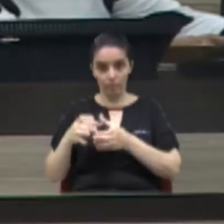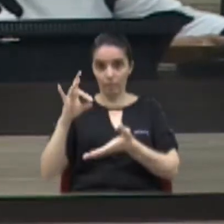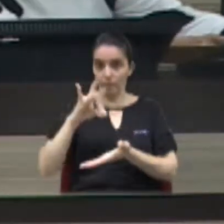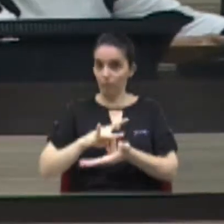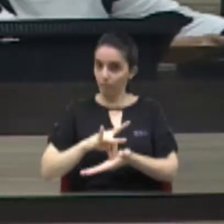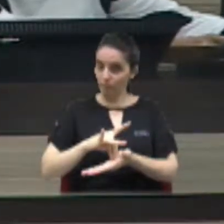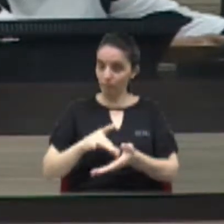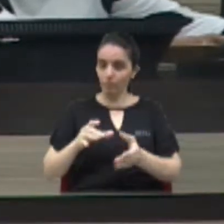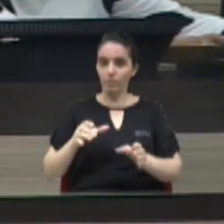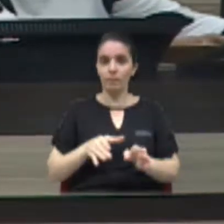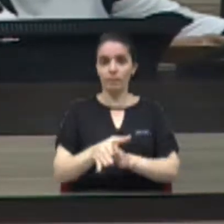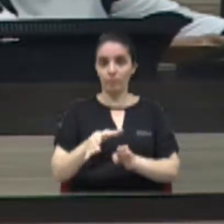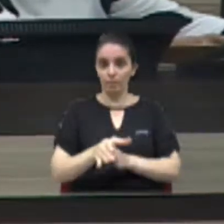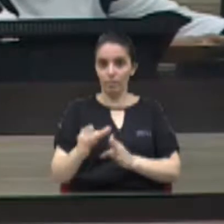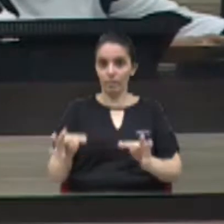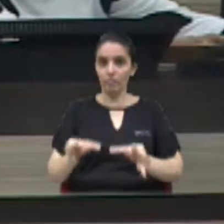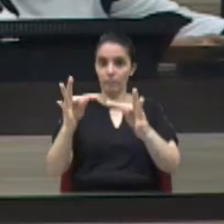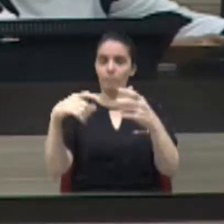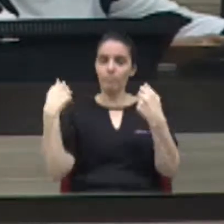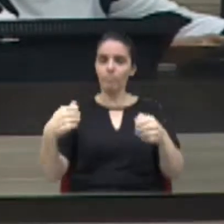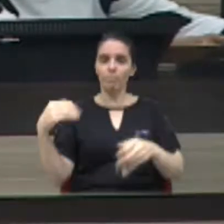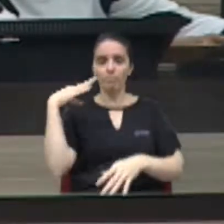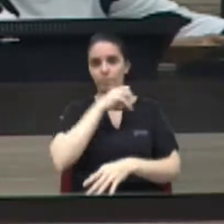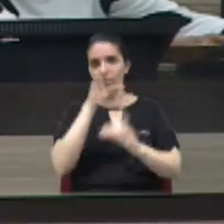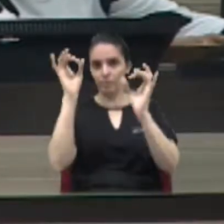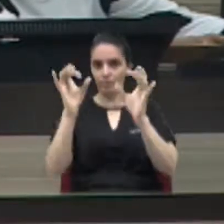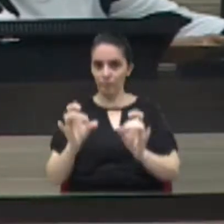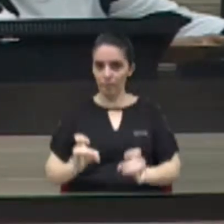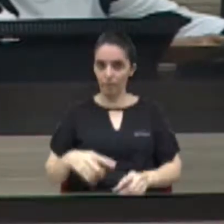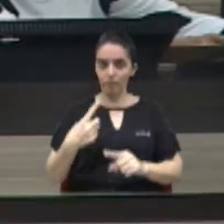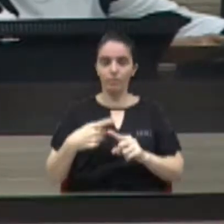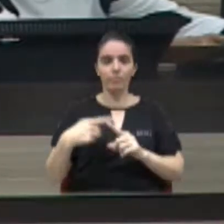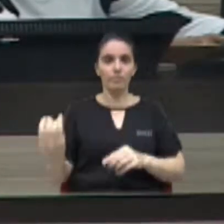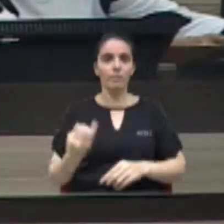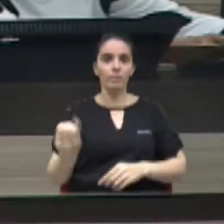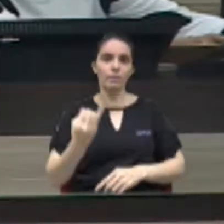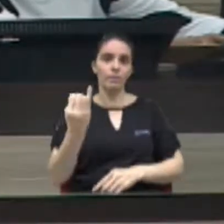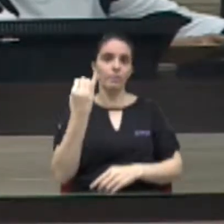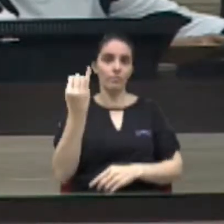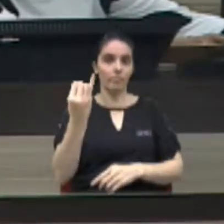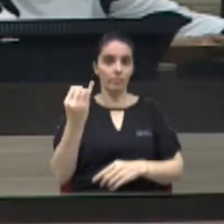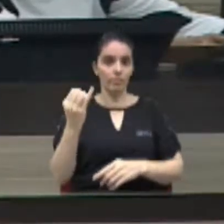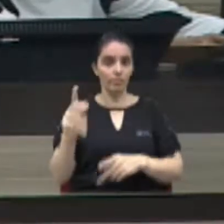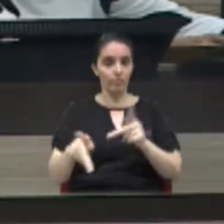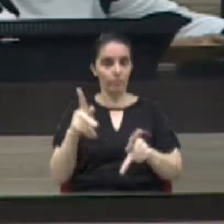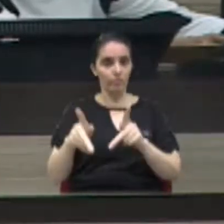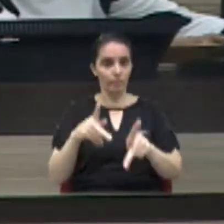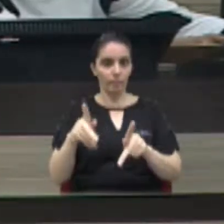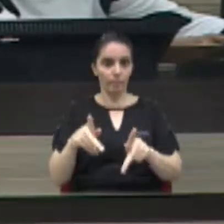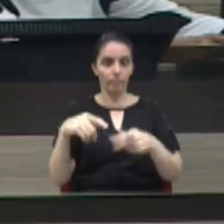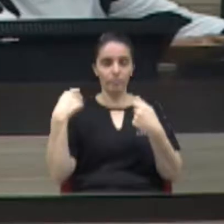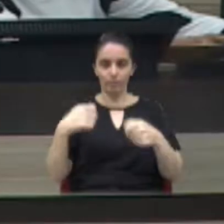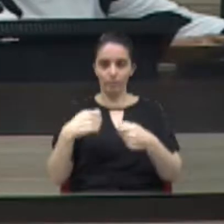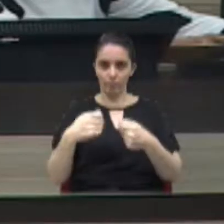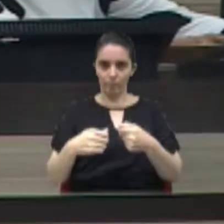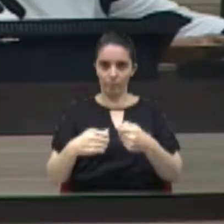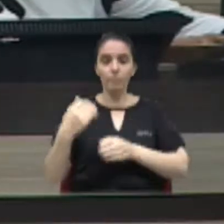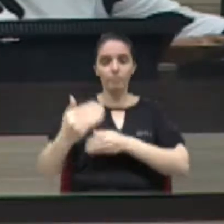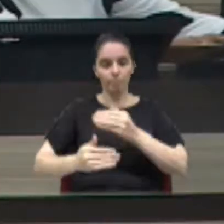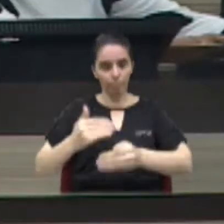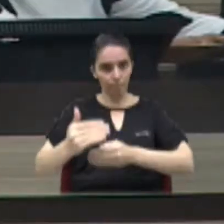Conselho Tutelar, necessita de regime especial de tramitação, pois é matéria de relevante interesse público, razão pela qual deve prescindir